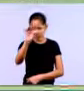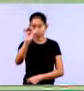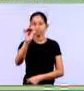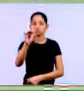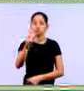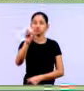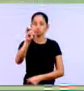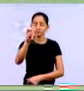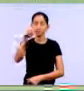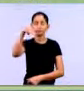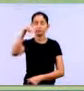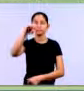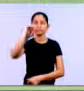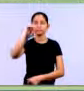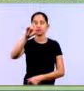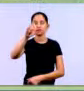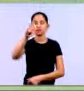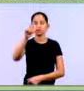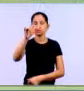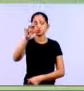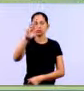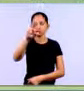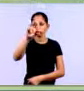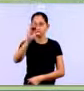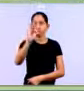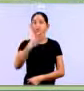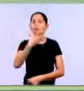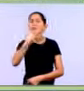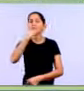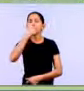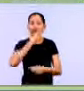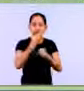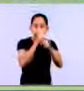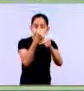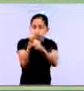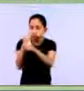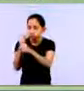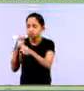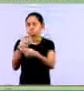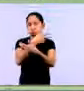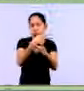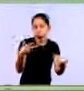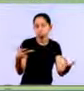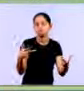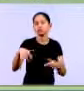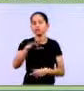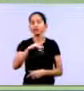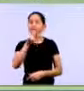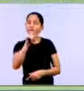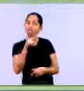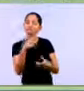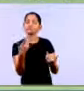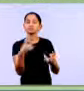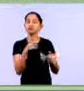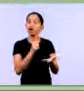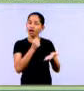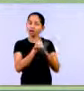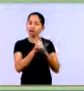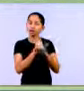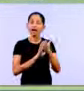de obras públicas e que dessas obras decorra a valorização imobiliária, tendo como